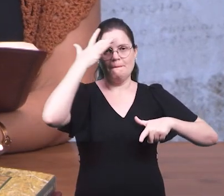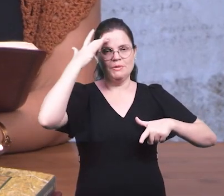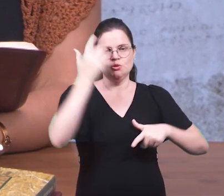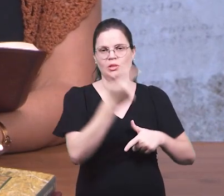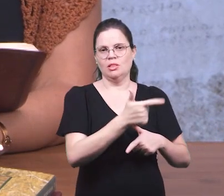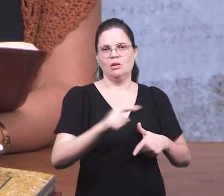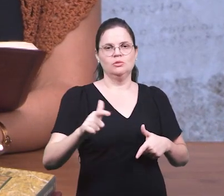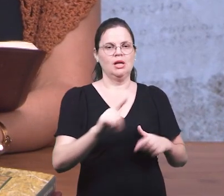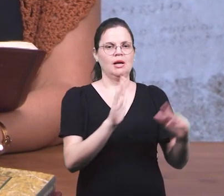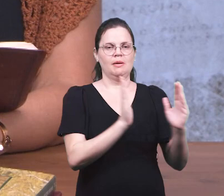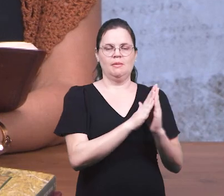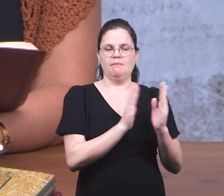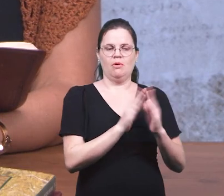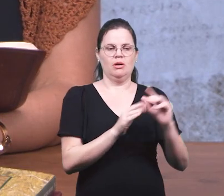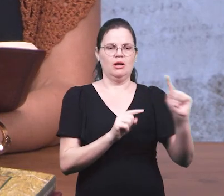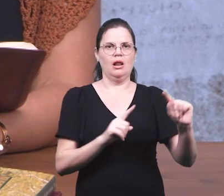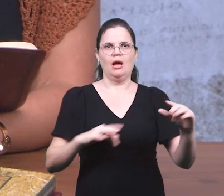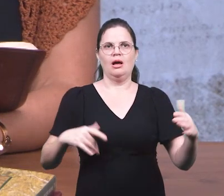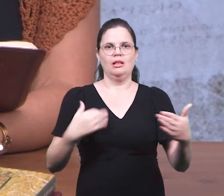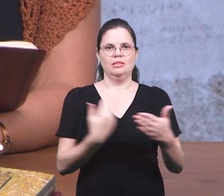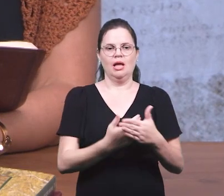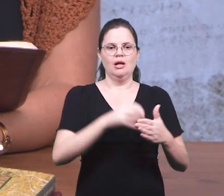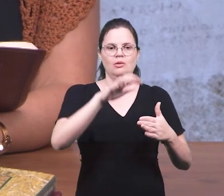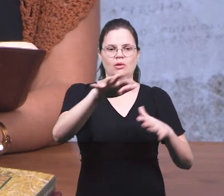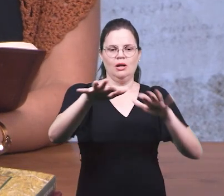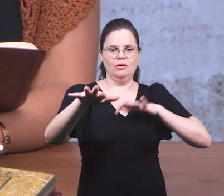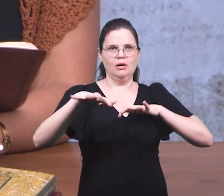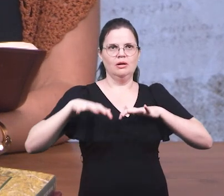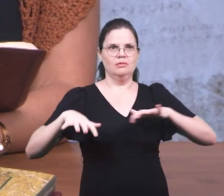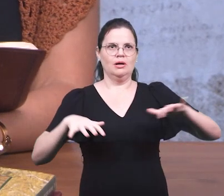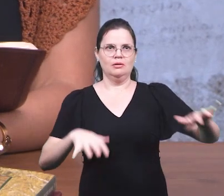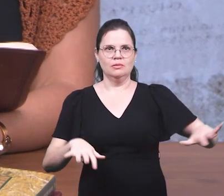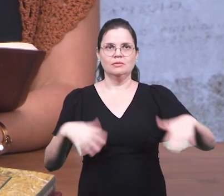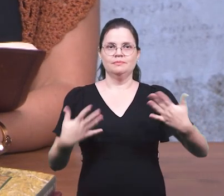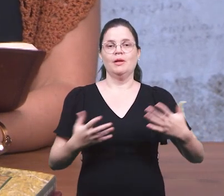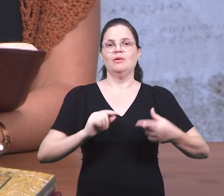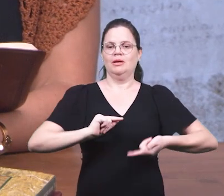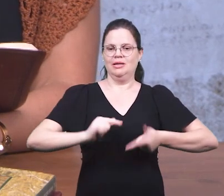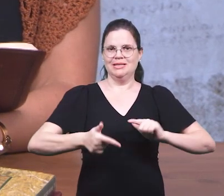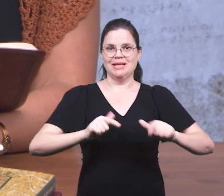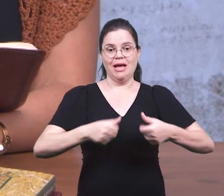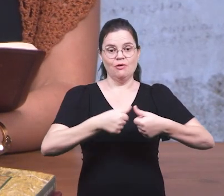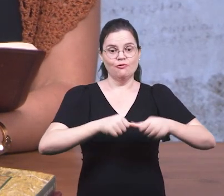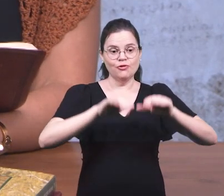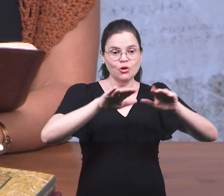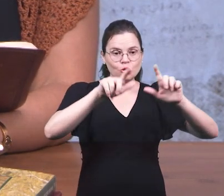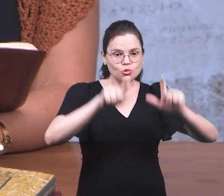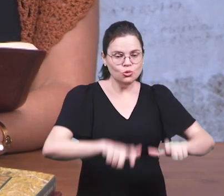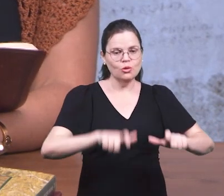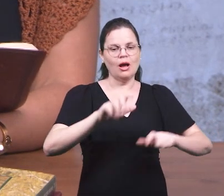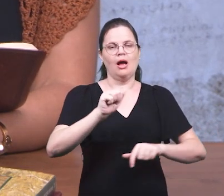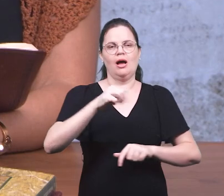Nofá, que se estende até Medeba. Assim Israel habitou na terra dos